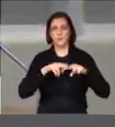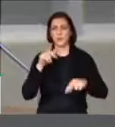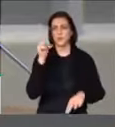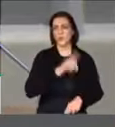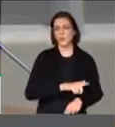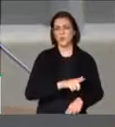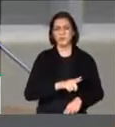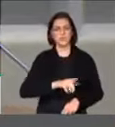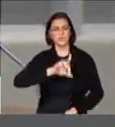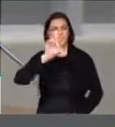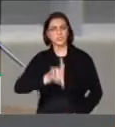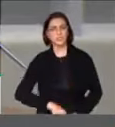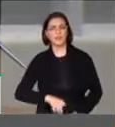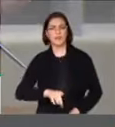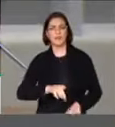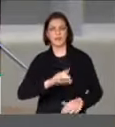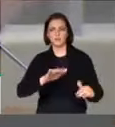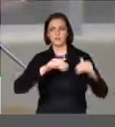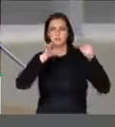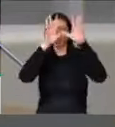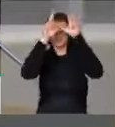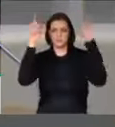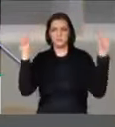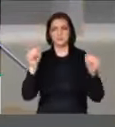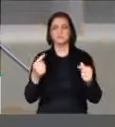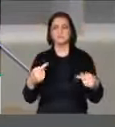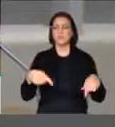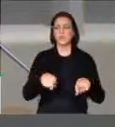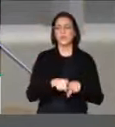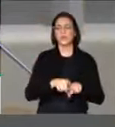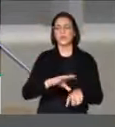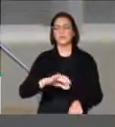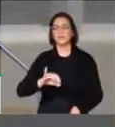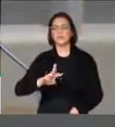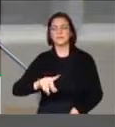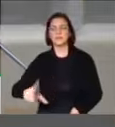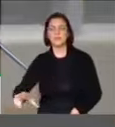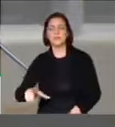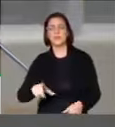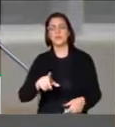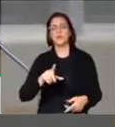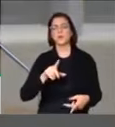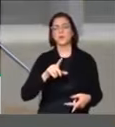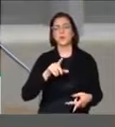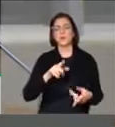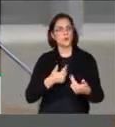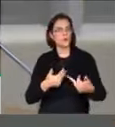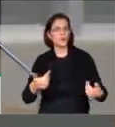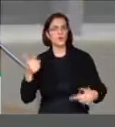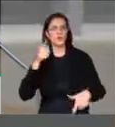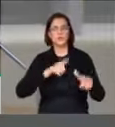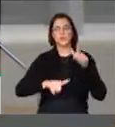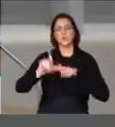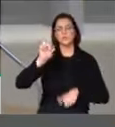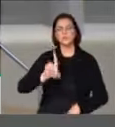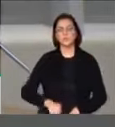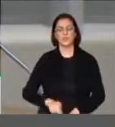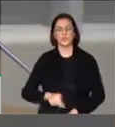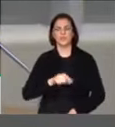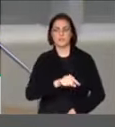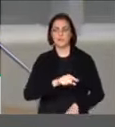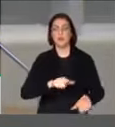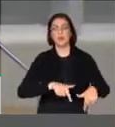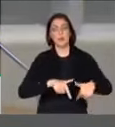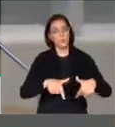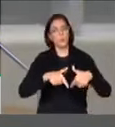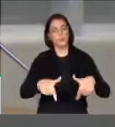da homofobia, da união civil estável lá em 2011, foi a luta da comunidade LGBT que foi mostrando seu